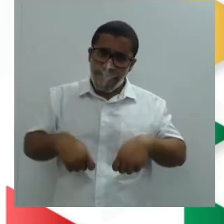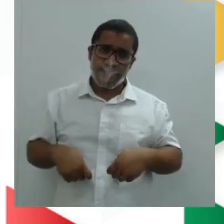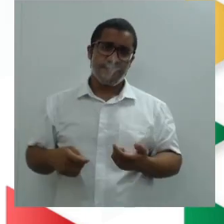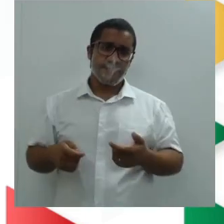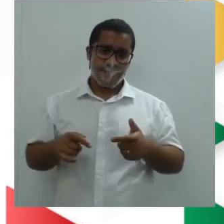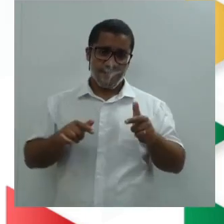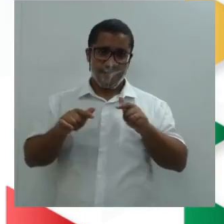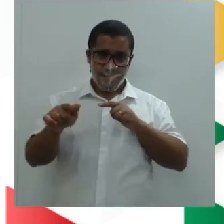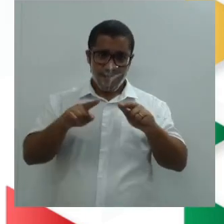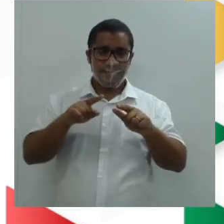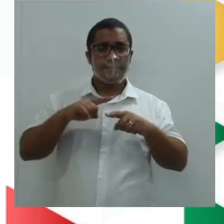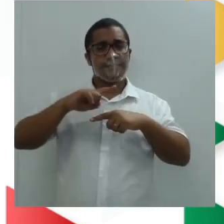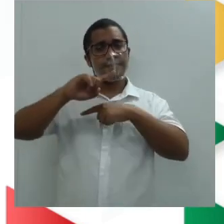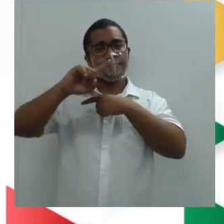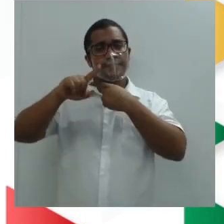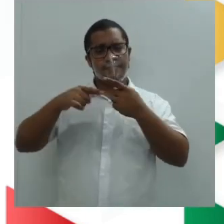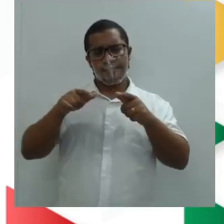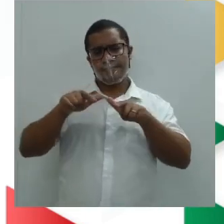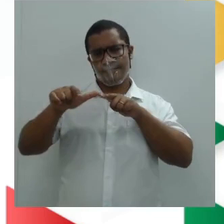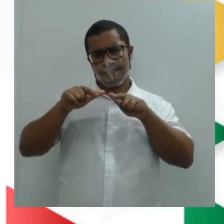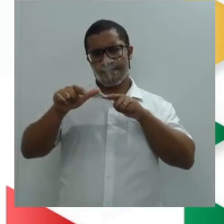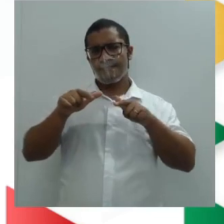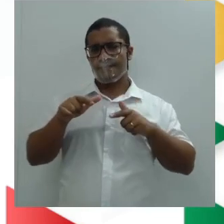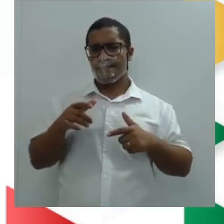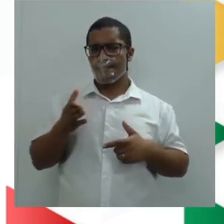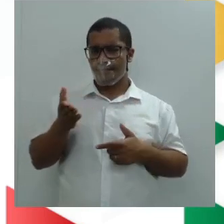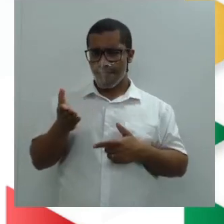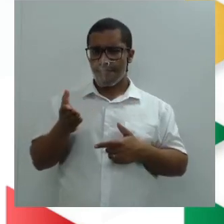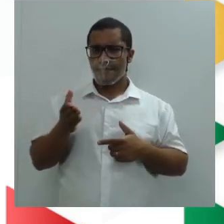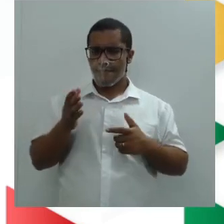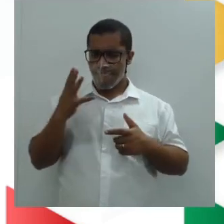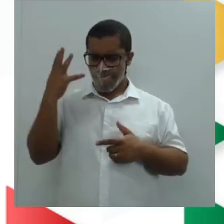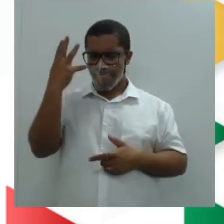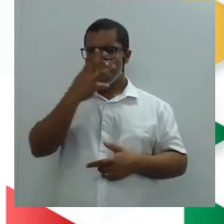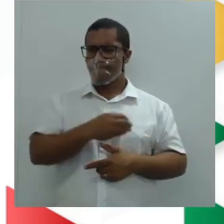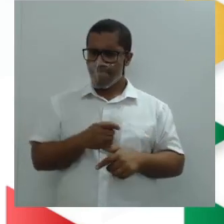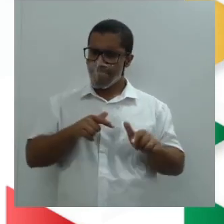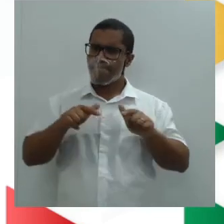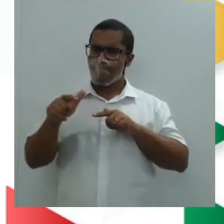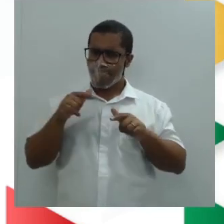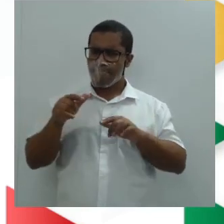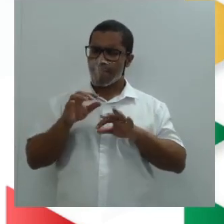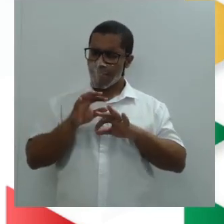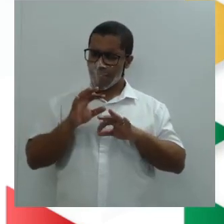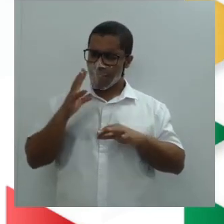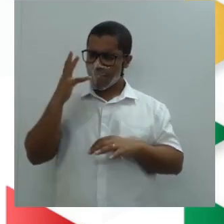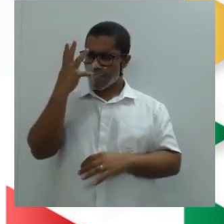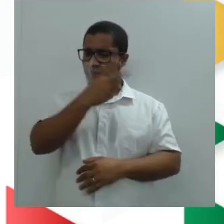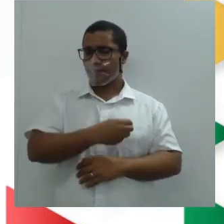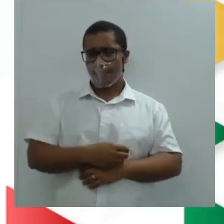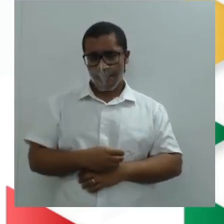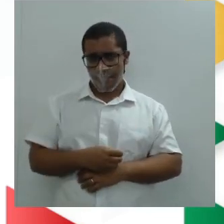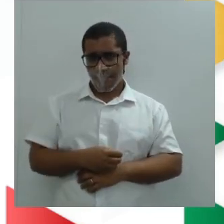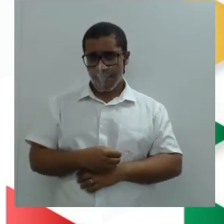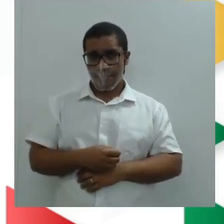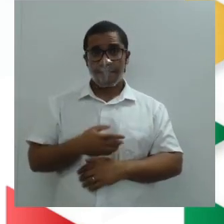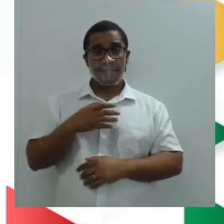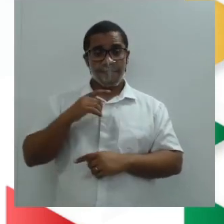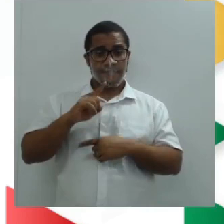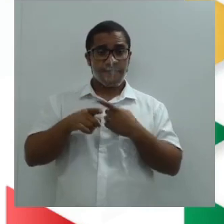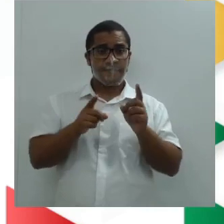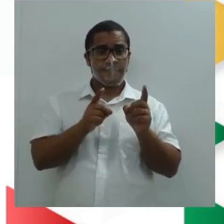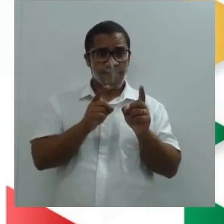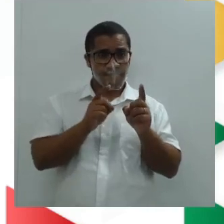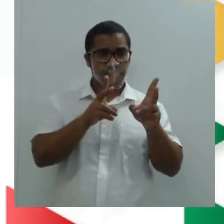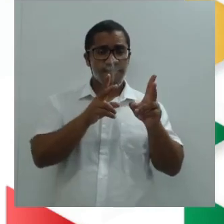seu trabalho, né, que é um trabalho realmente muito bonito, o trabalho artesanal, e vai